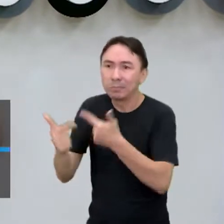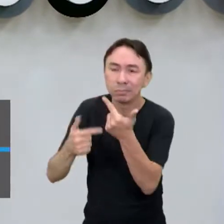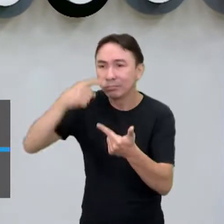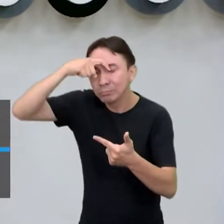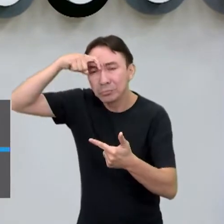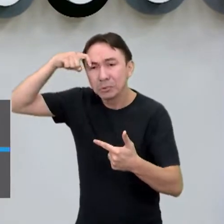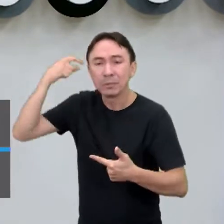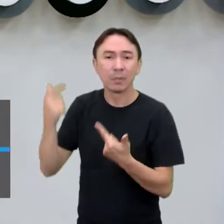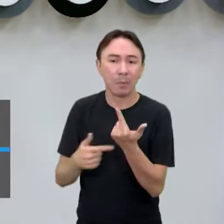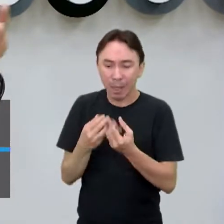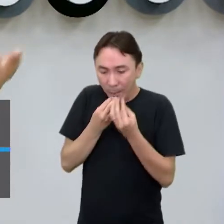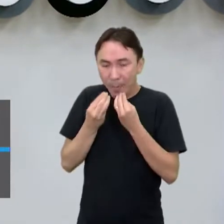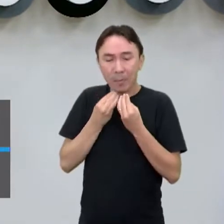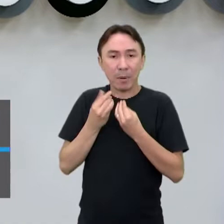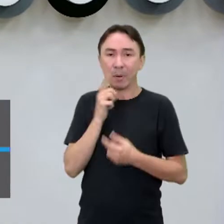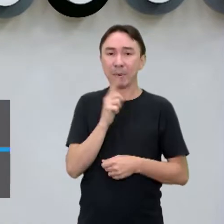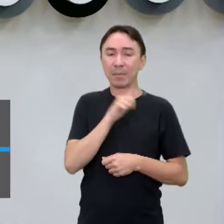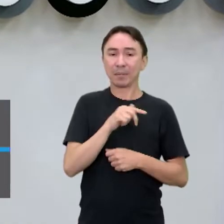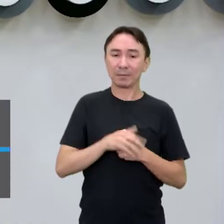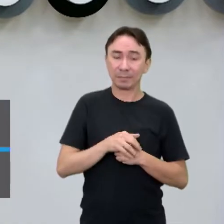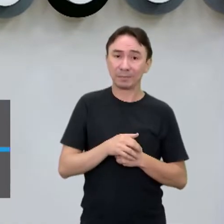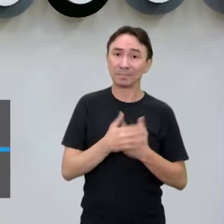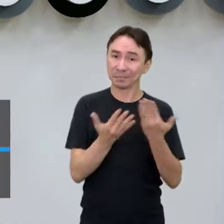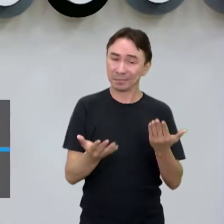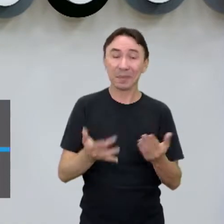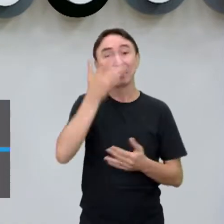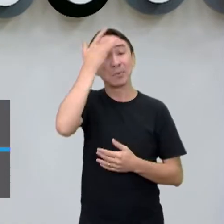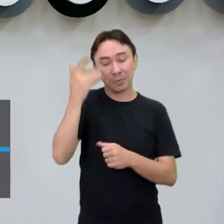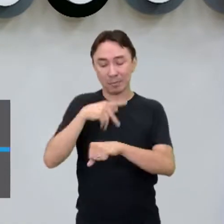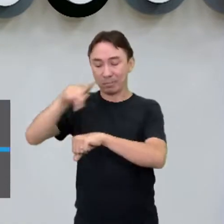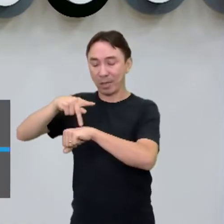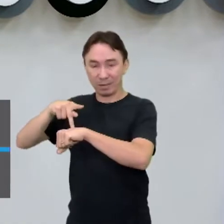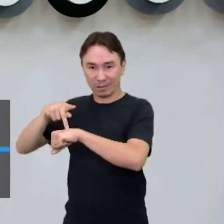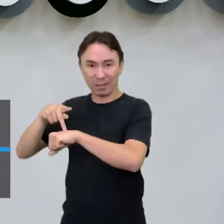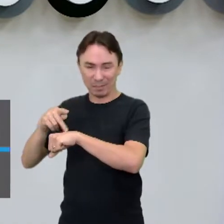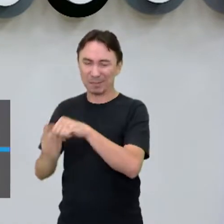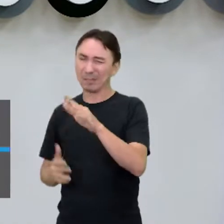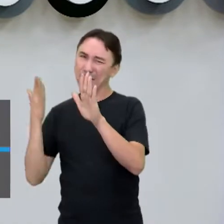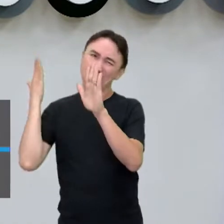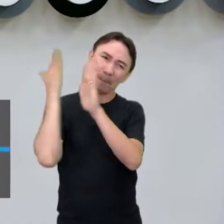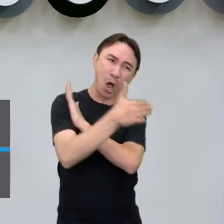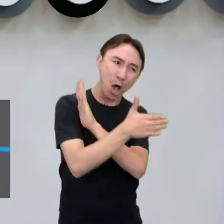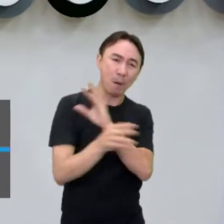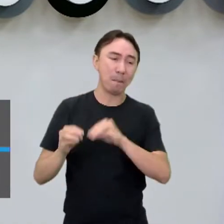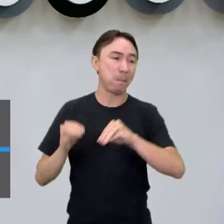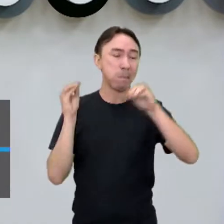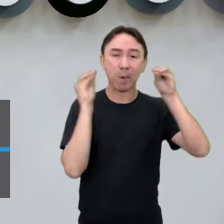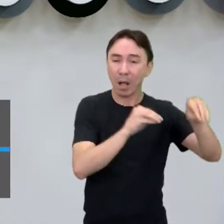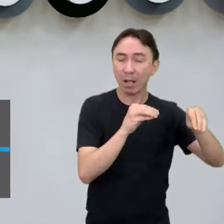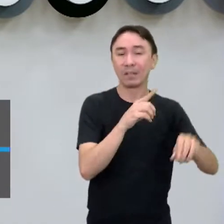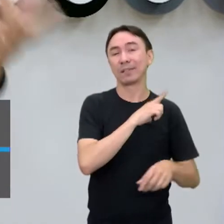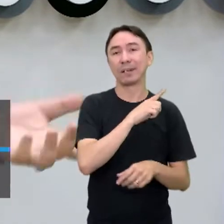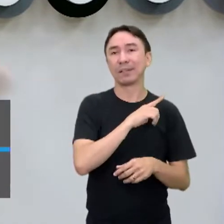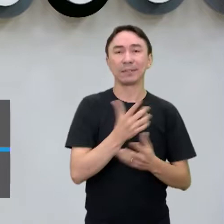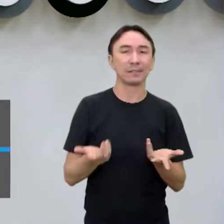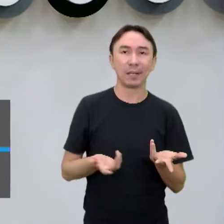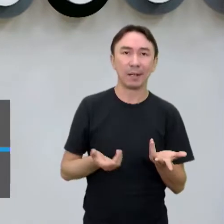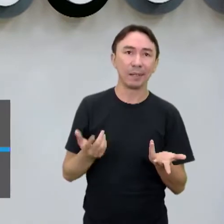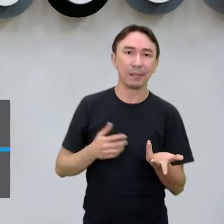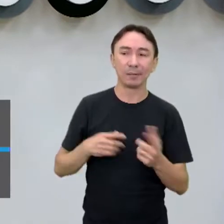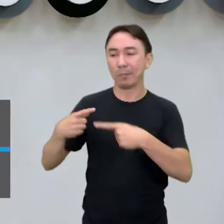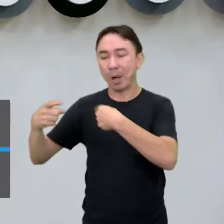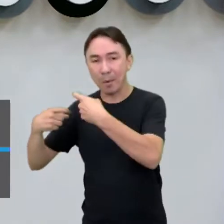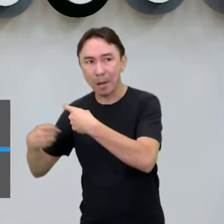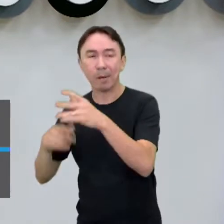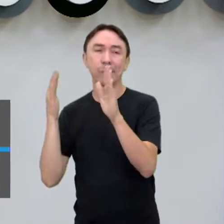você pensa de várias pessoas que tiveram que deslocar por motivos de guerra ou tantas outras coisas. A gente tem no Haiti, por exemplo, muitos refugiados que